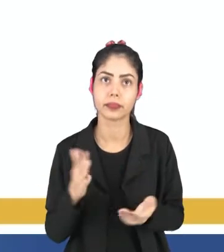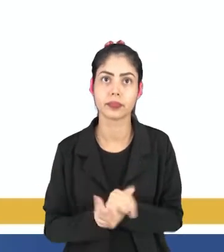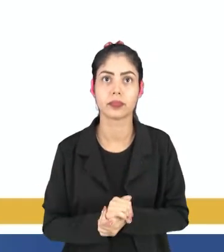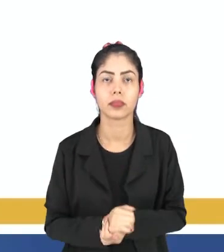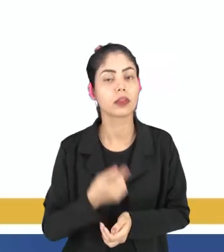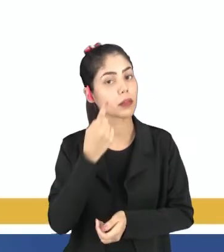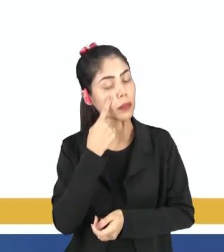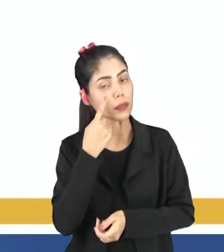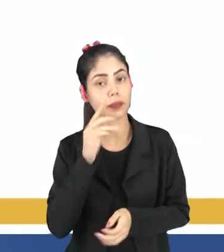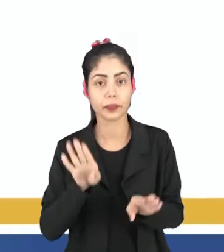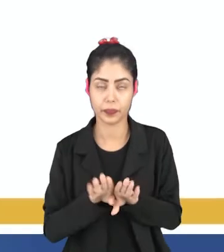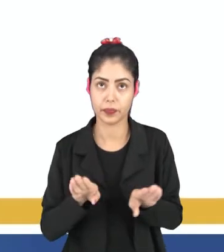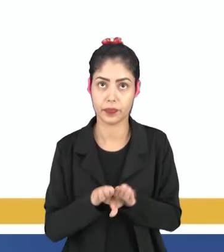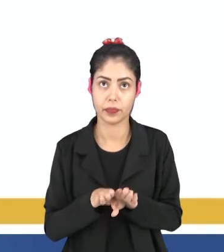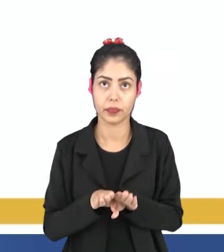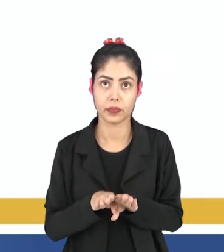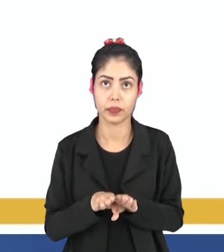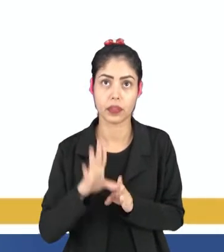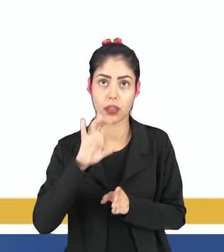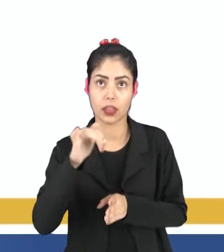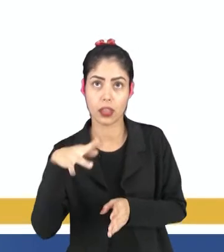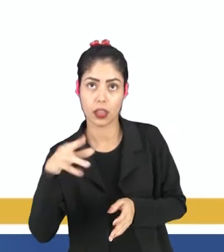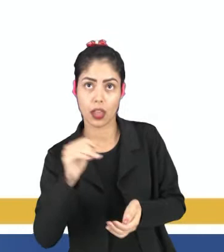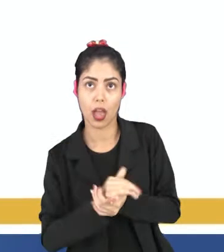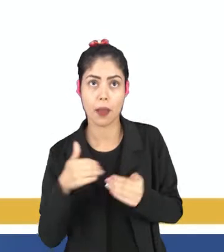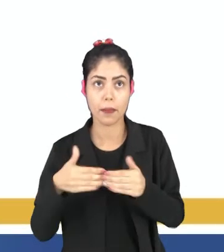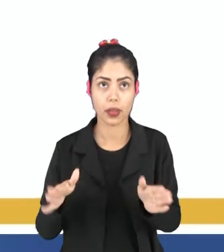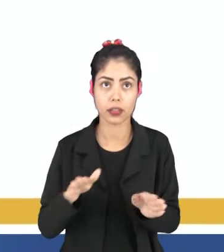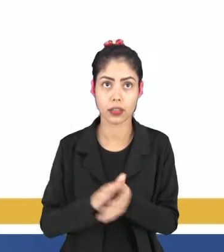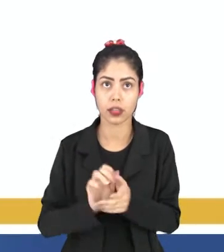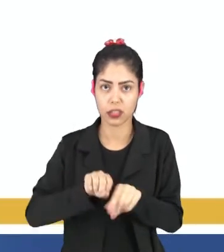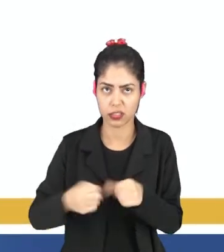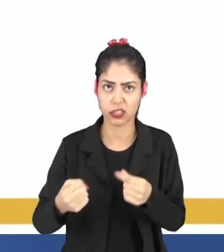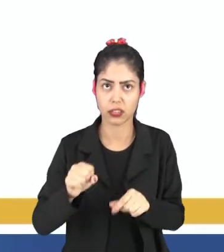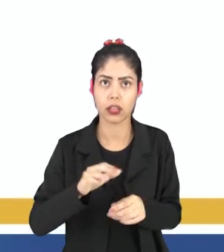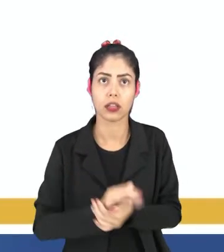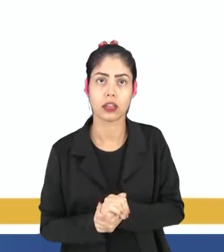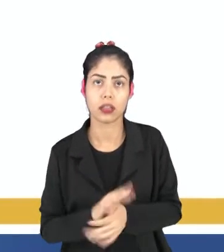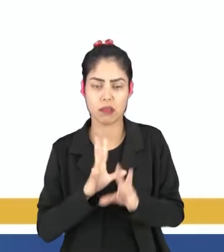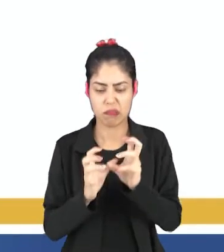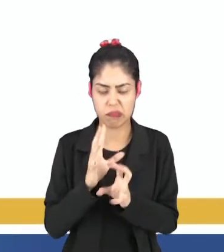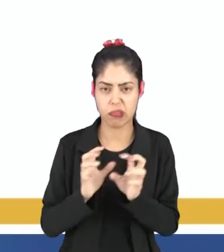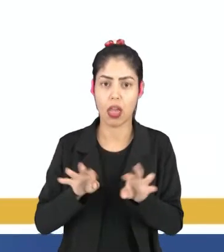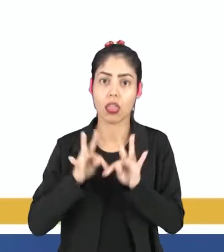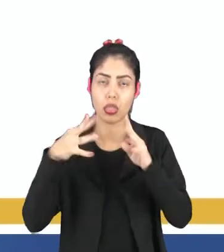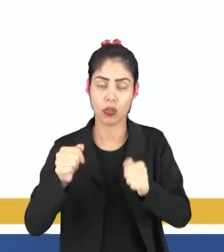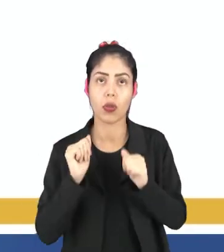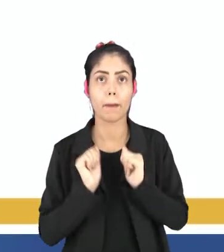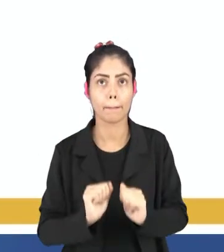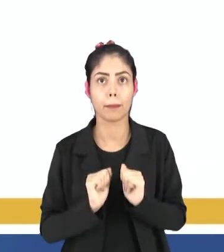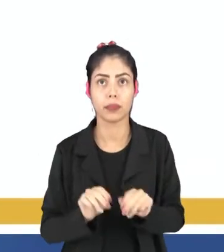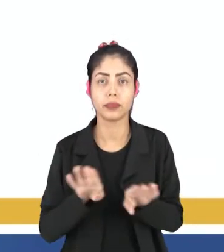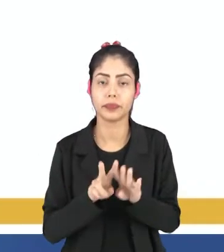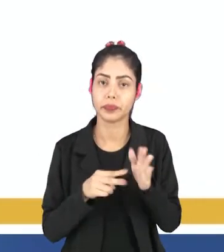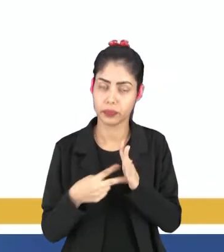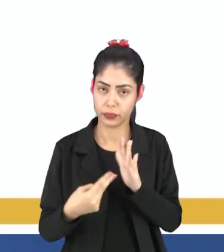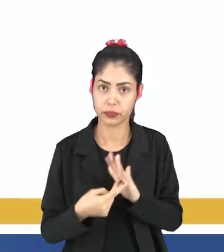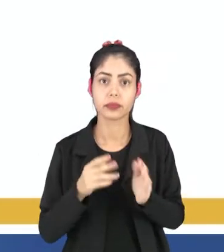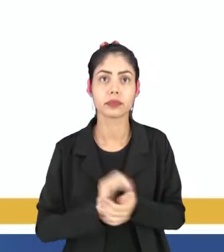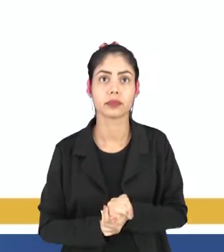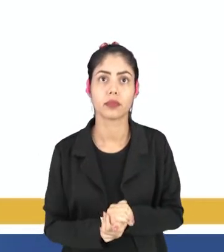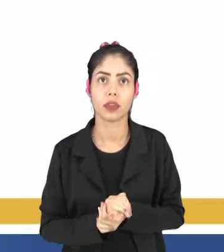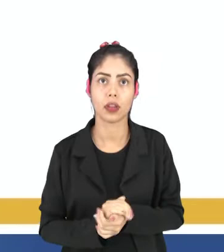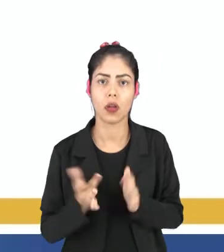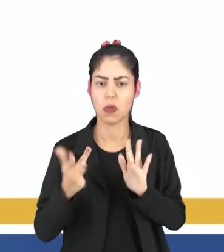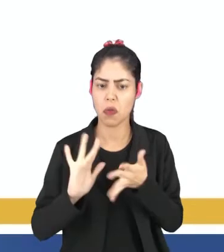as embalagens dos alimentos. Vejam se elas estão abertas, rasgadas, quebradas, amassadas. Tudo isso pode significar que o alimento sofreu